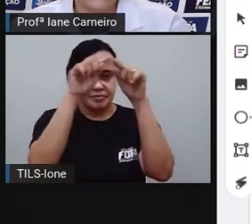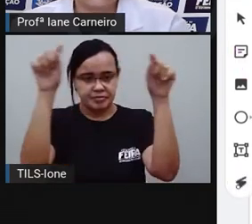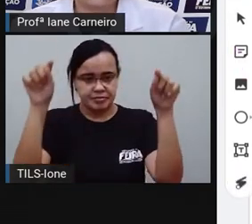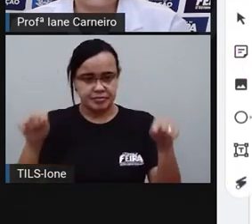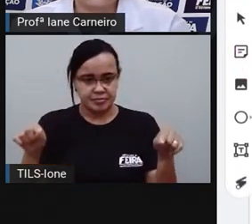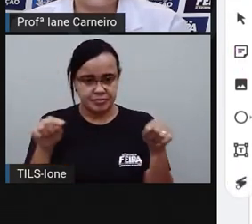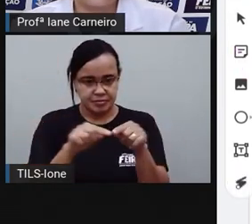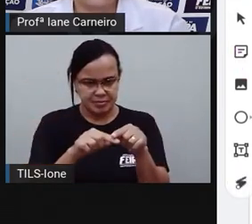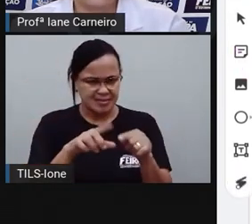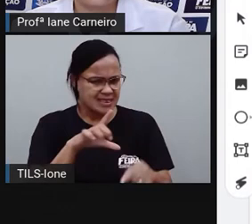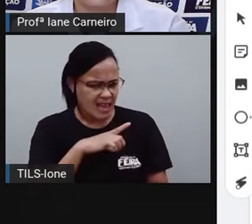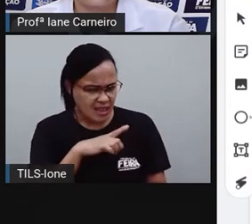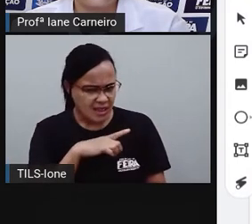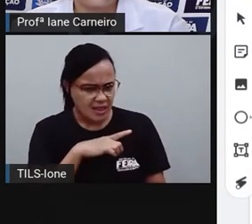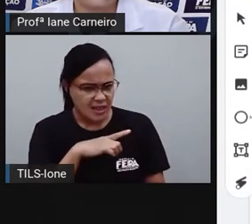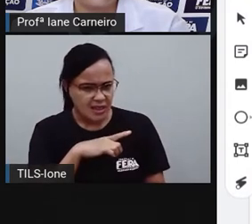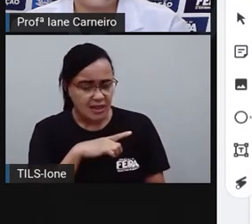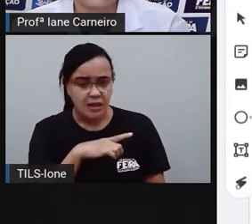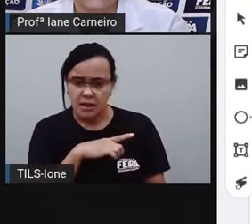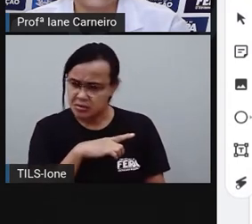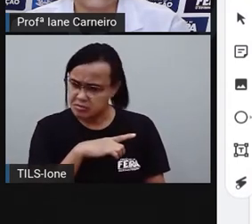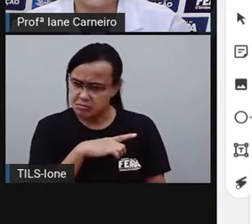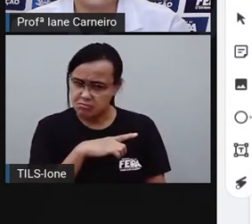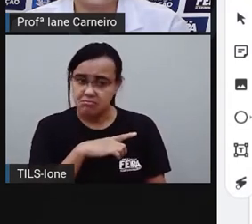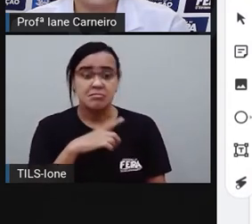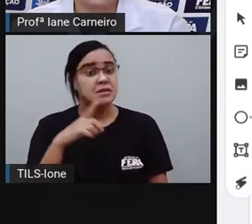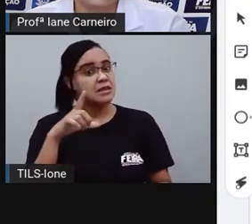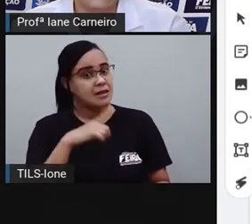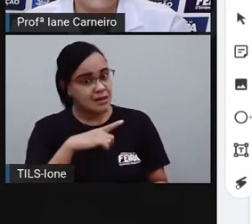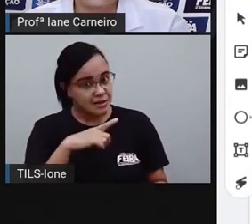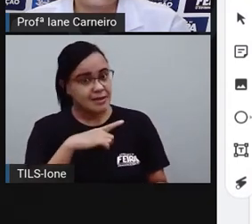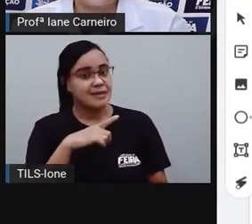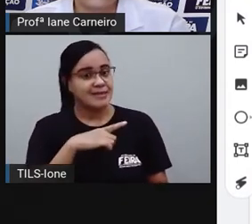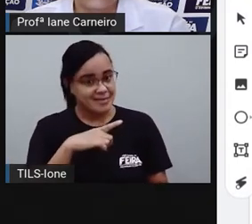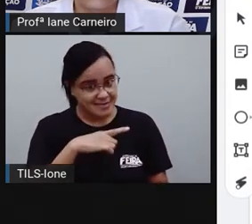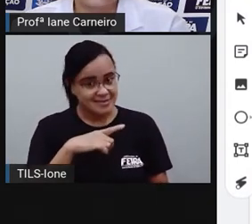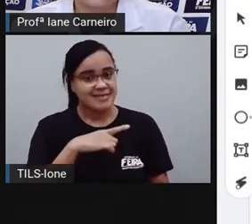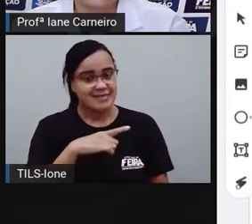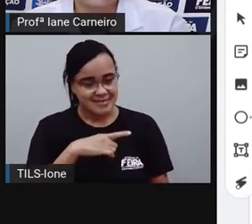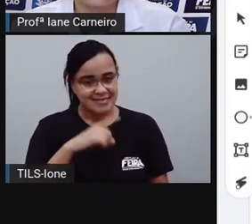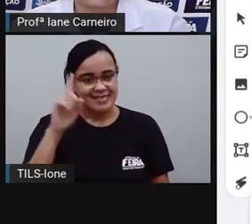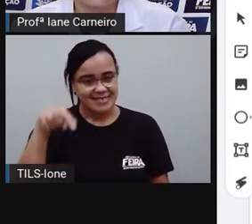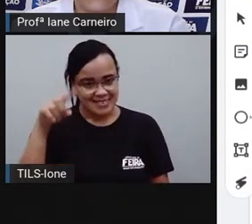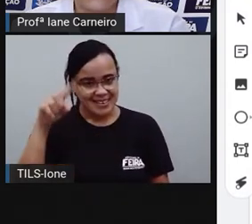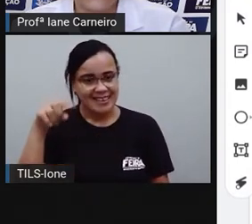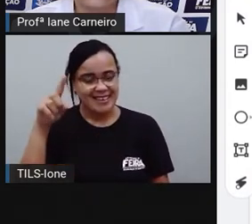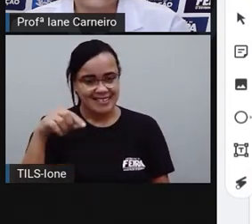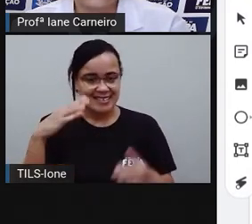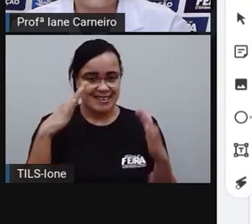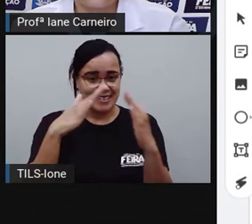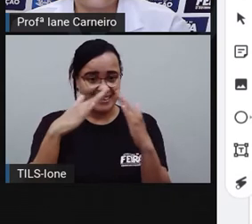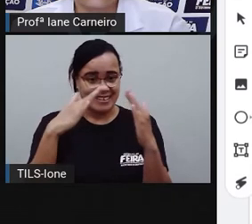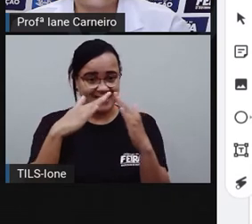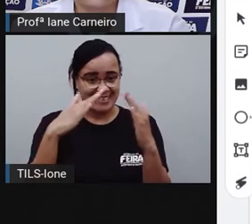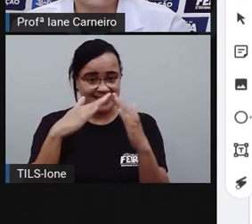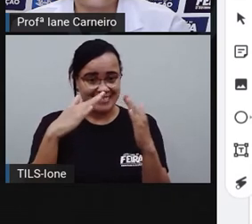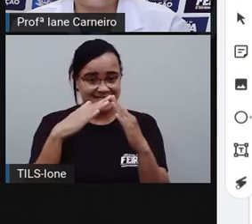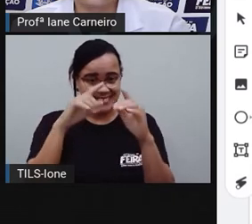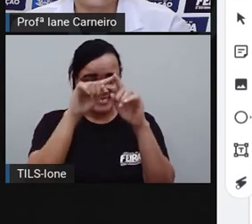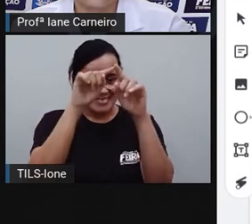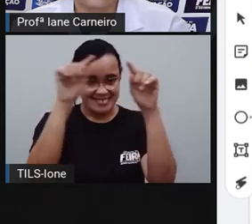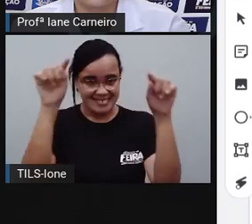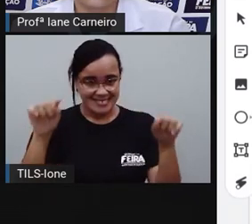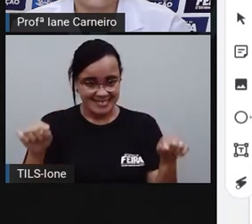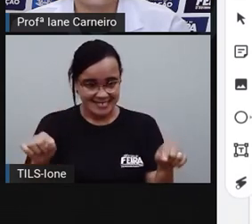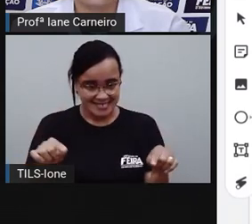algum quadrado, gente? Tem, né? Aqui, essa casa, ó. Parece ser um retângulo, né? Mas